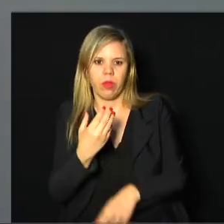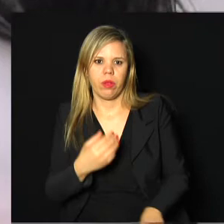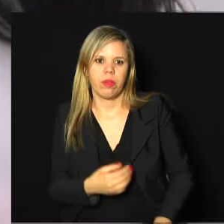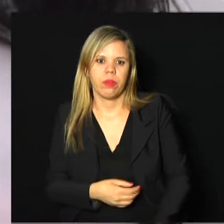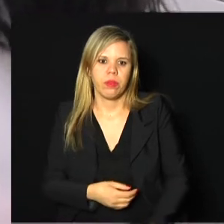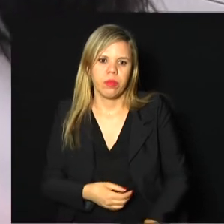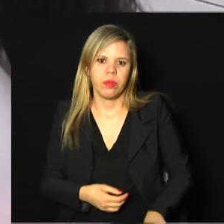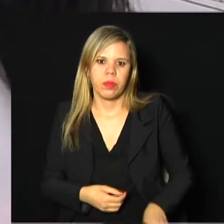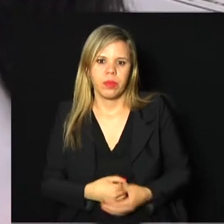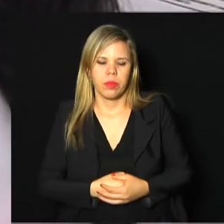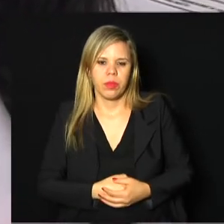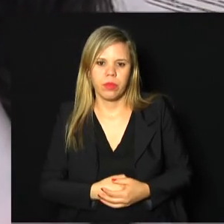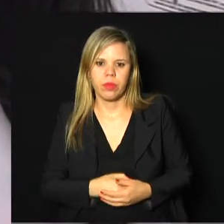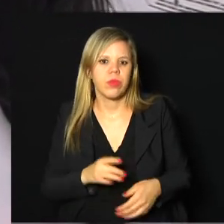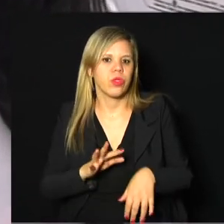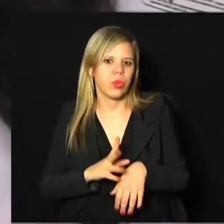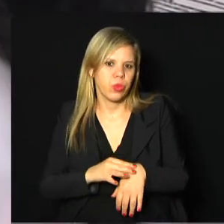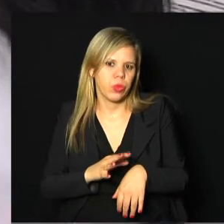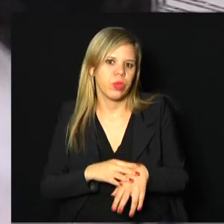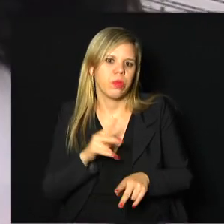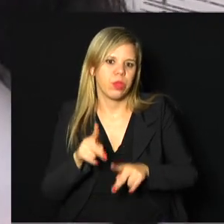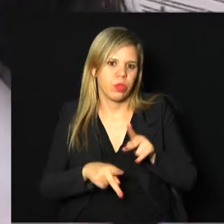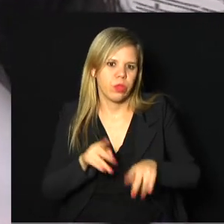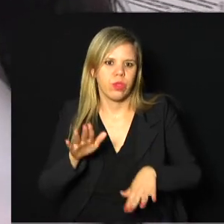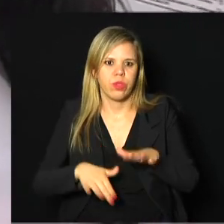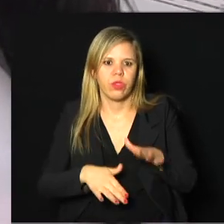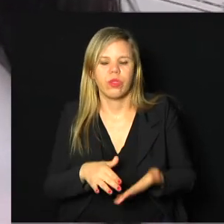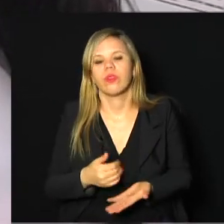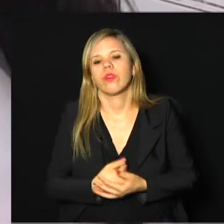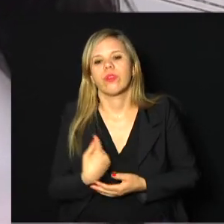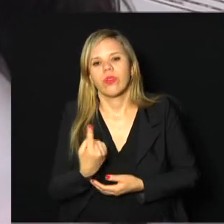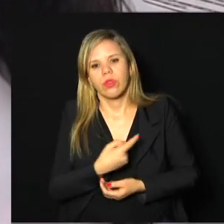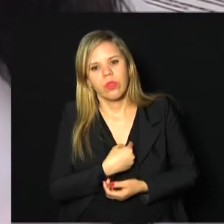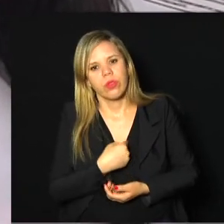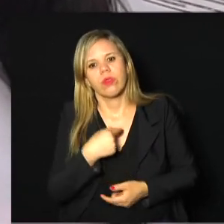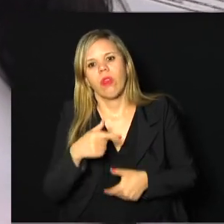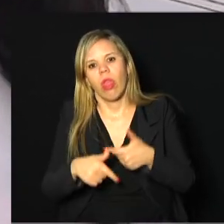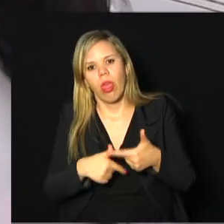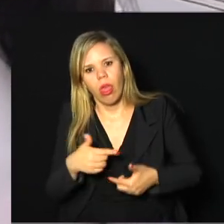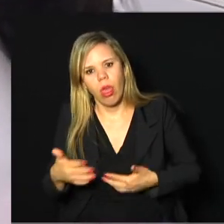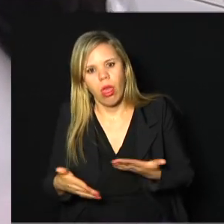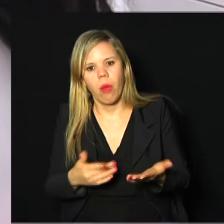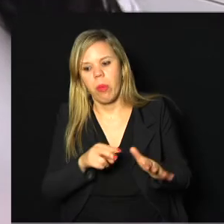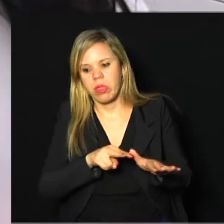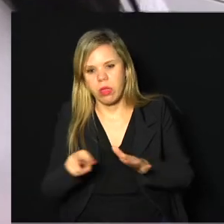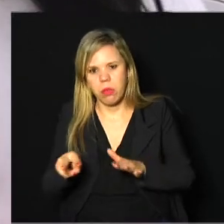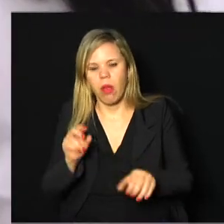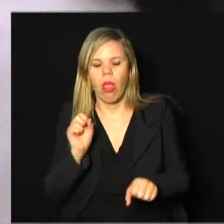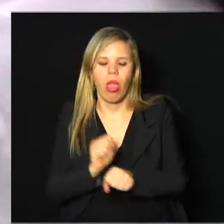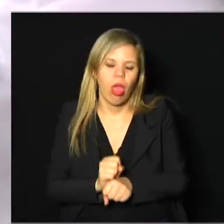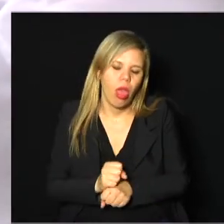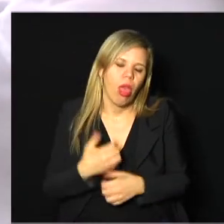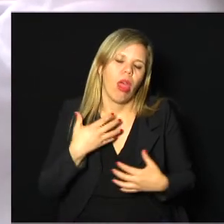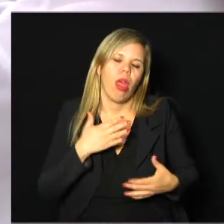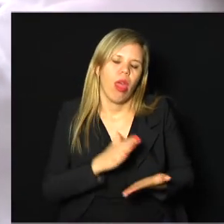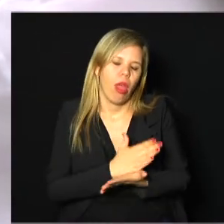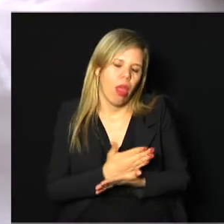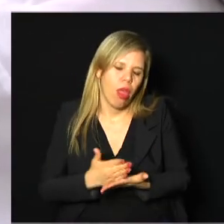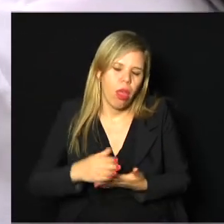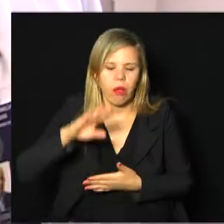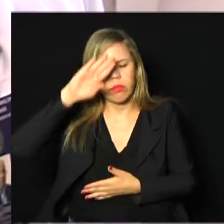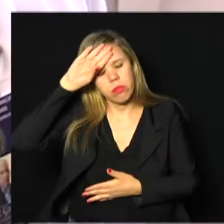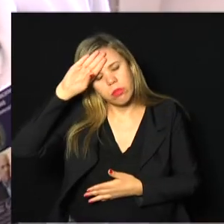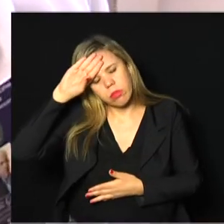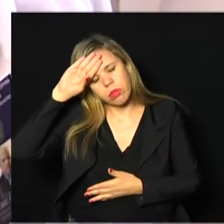circulando. É uma doença que também muitas vezes nos tira das nossas atividades por uma semana de tanto mal-estar